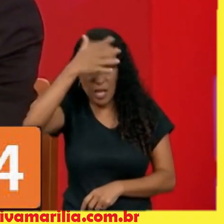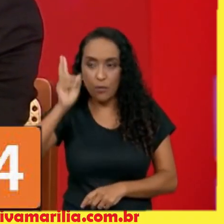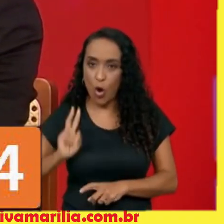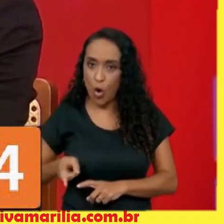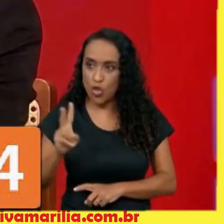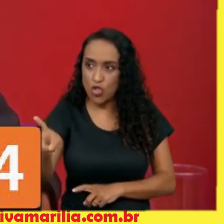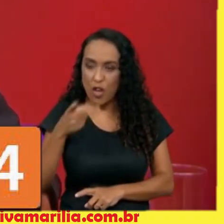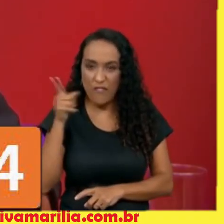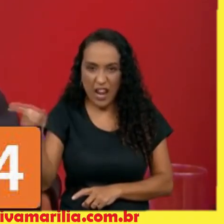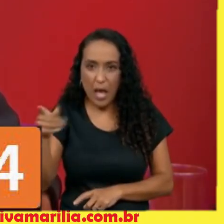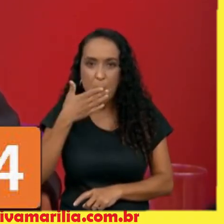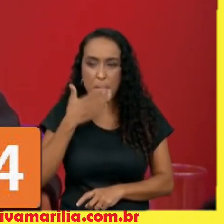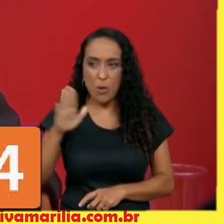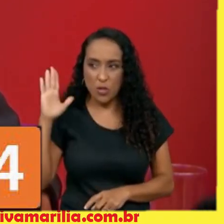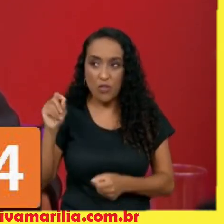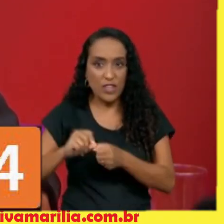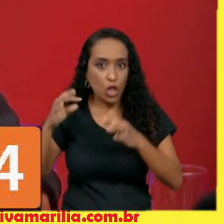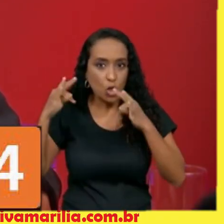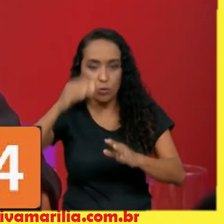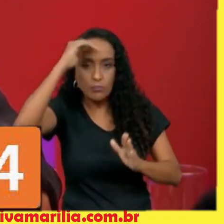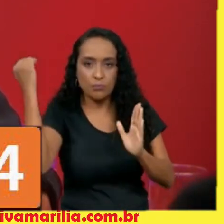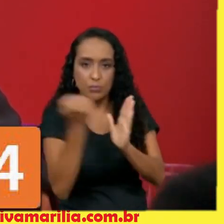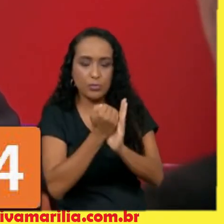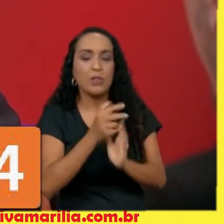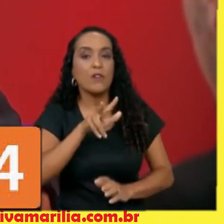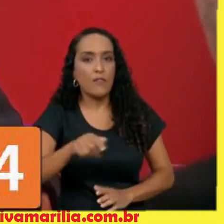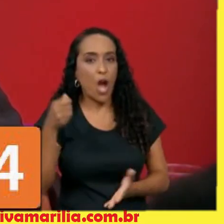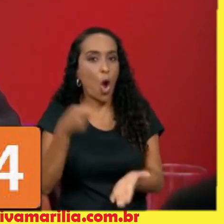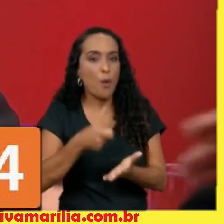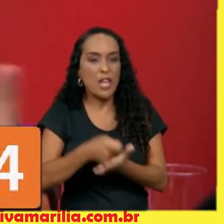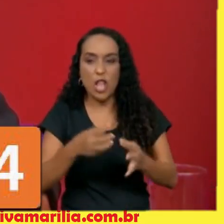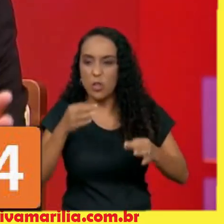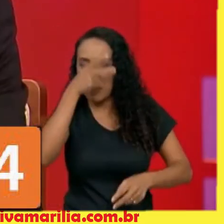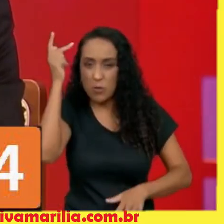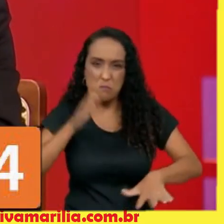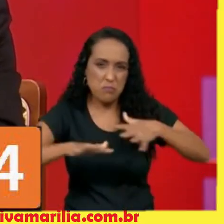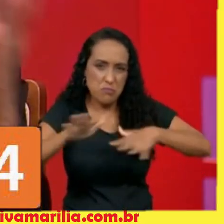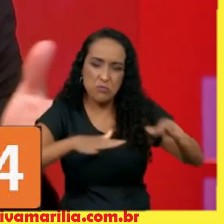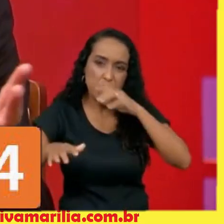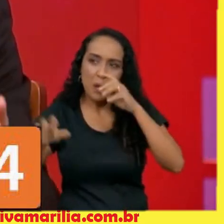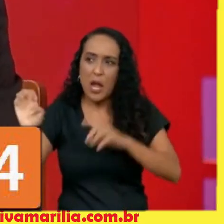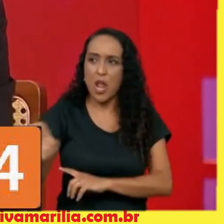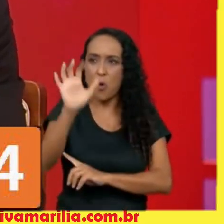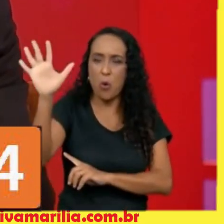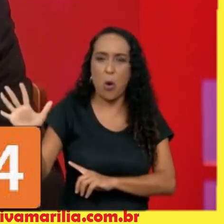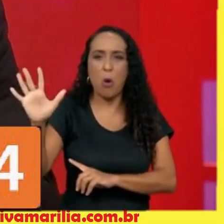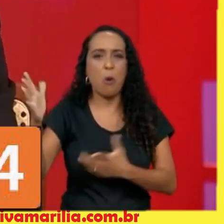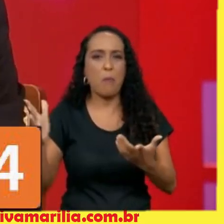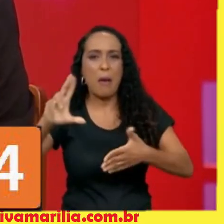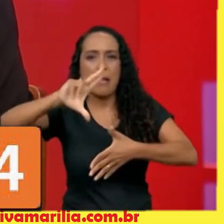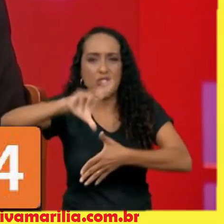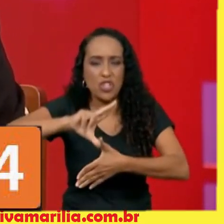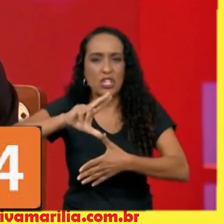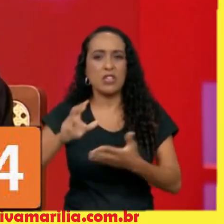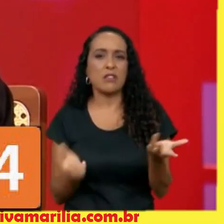do que ele está falando. Ele vai obrigar todo mundo a se mexer. Os europeus, a América Latina, o México, o Canadá. Ninguém